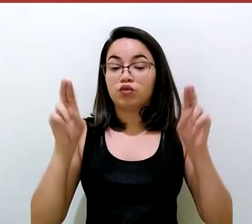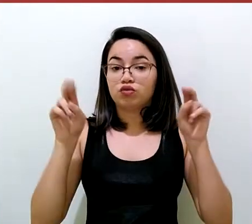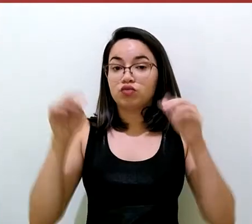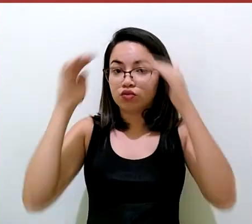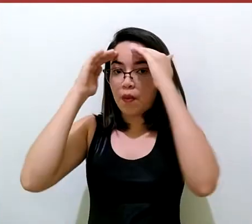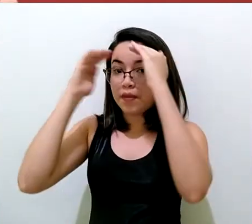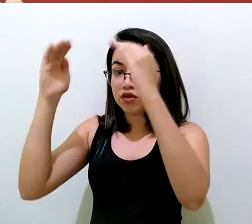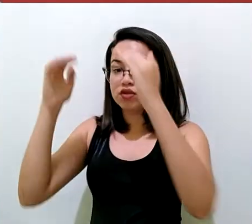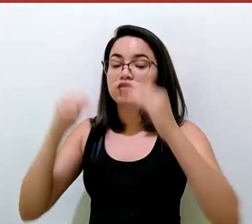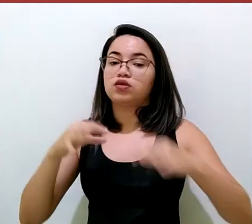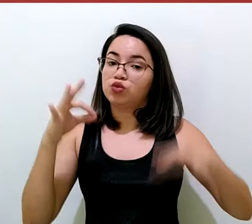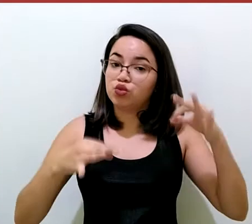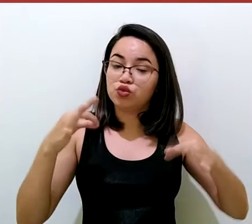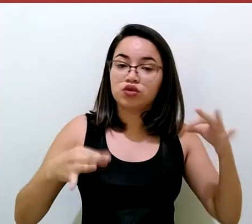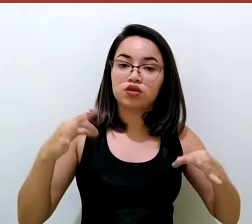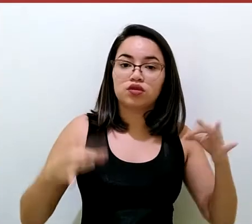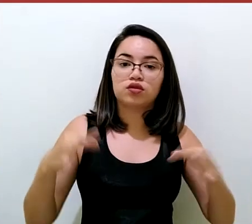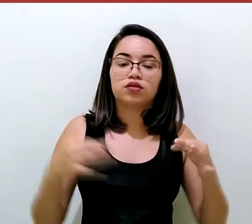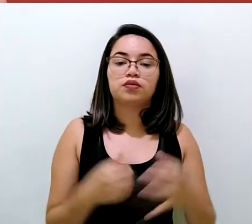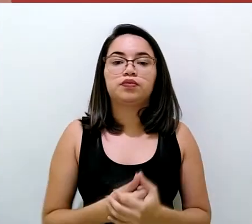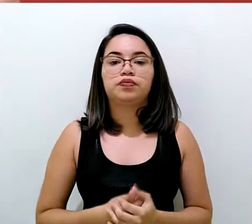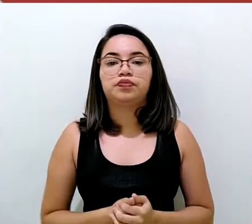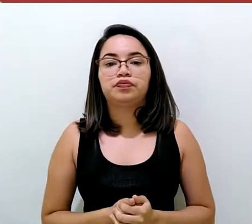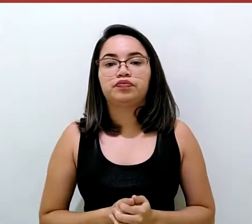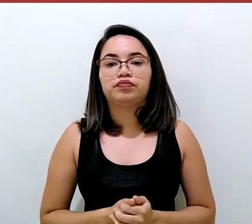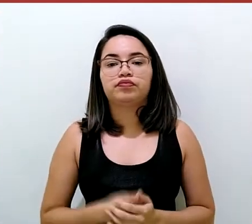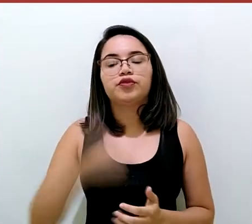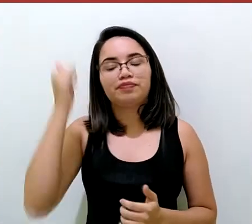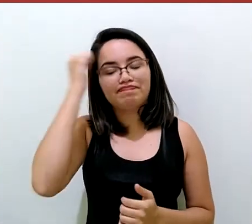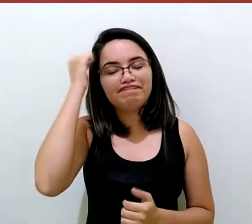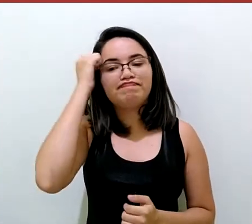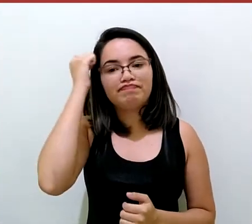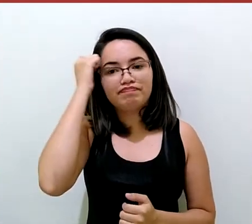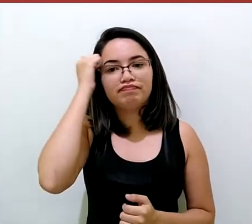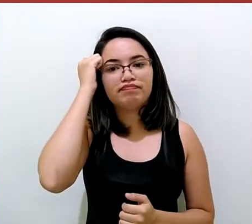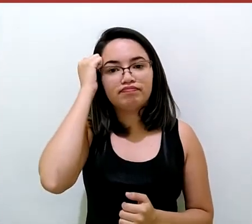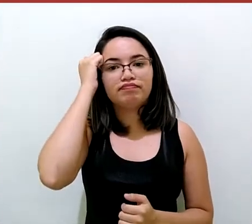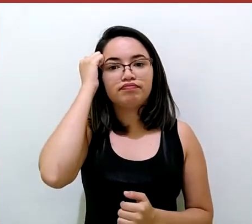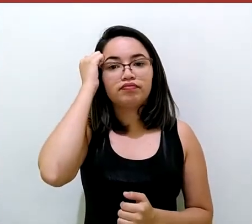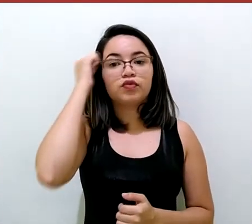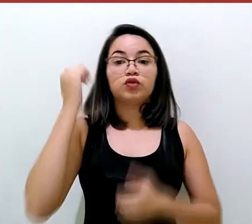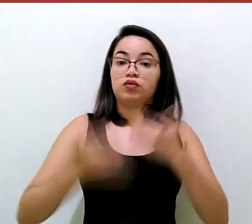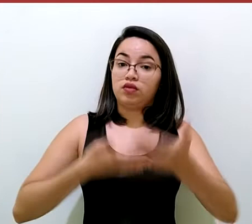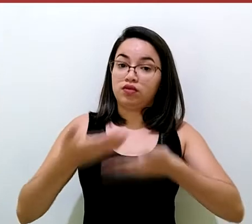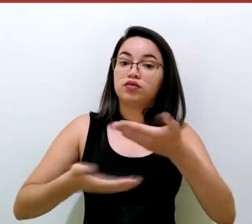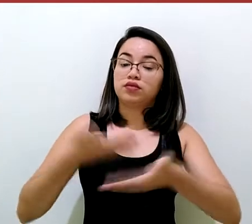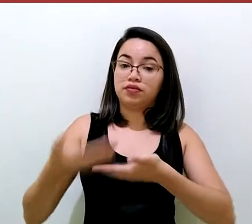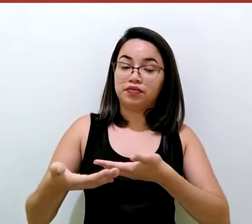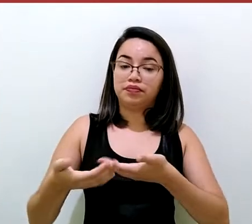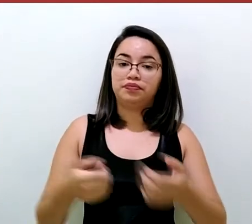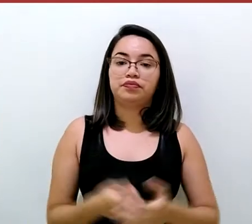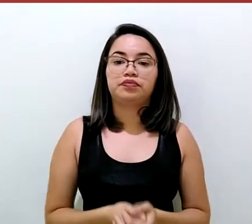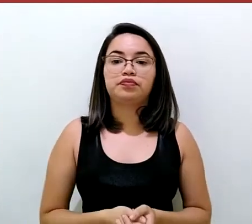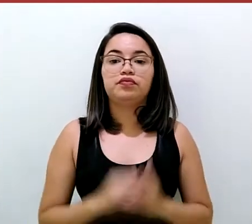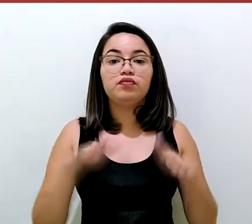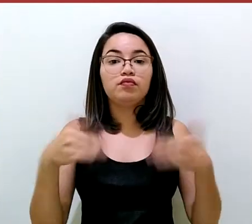obediência, sobre justiça, sobre arrependimento, sobre